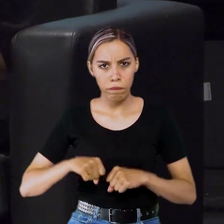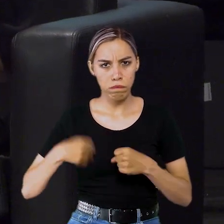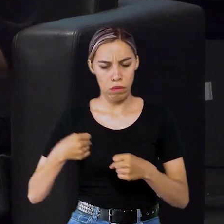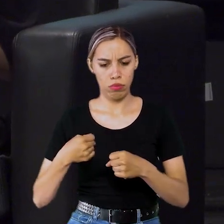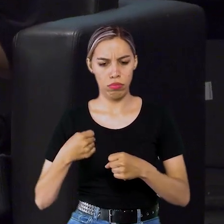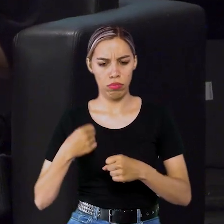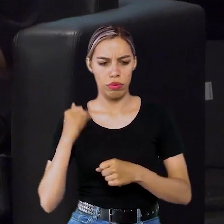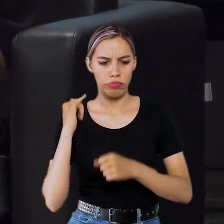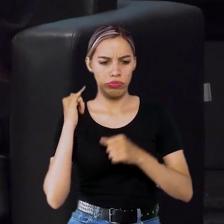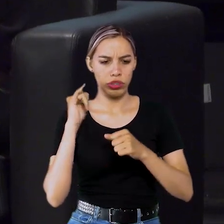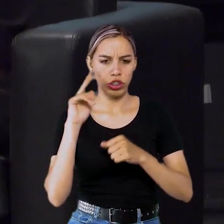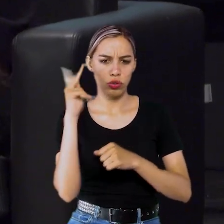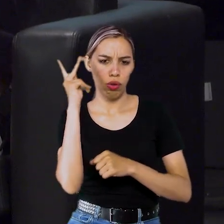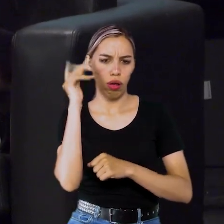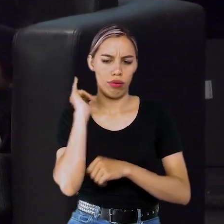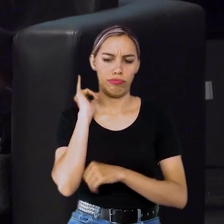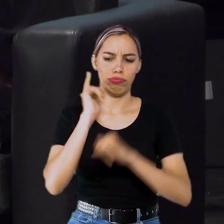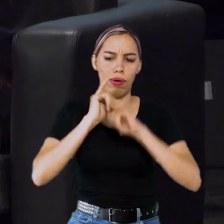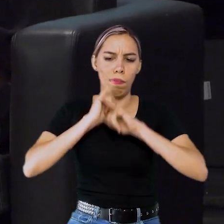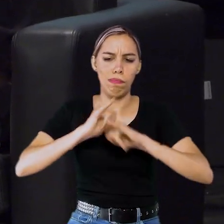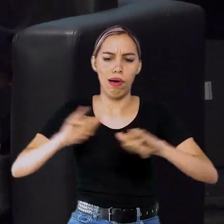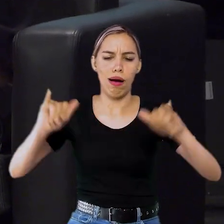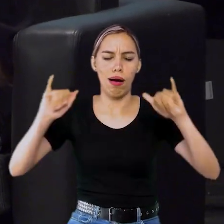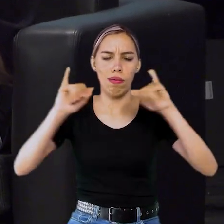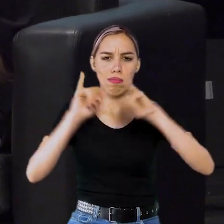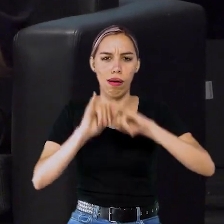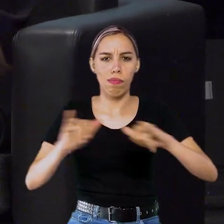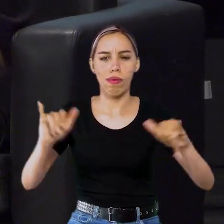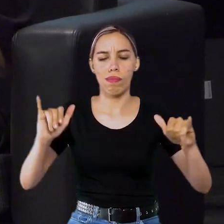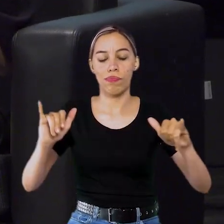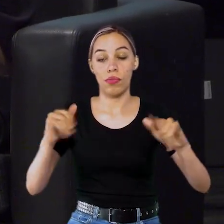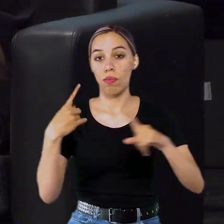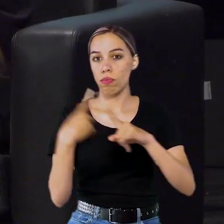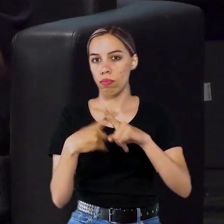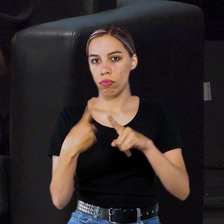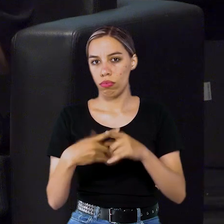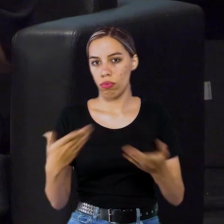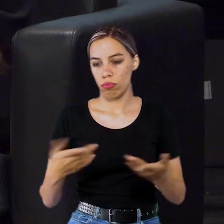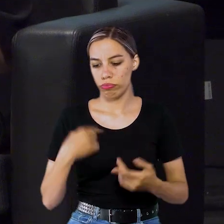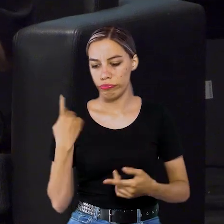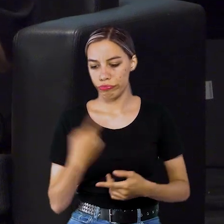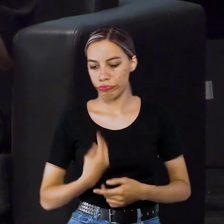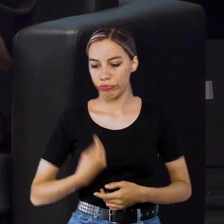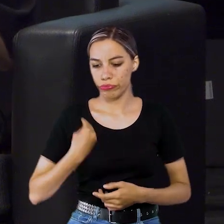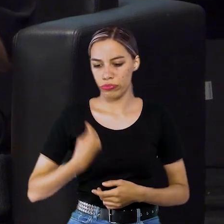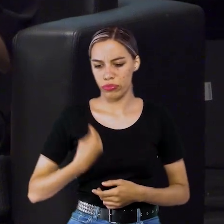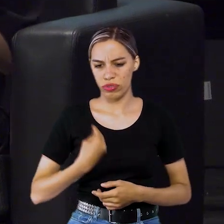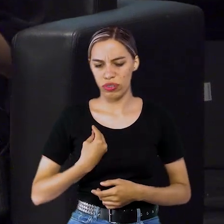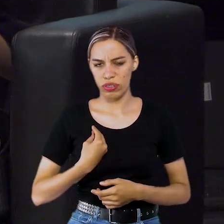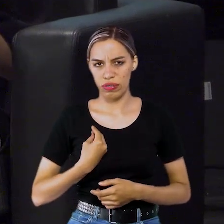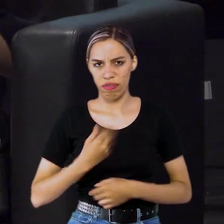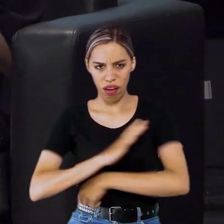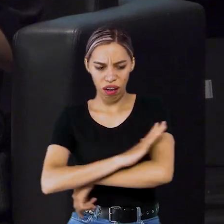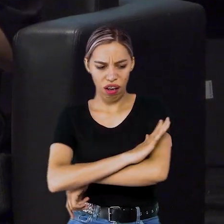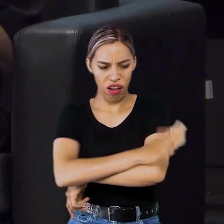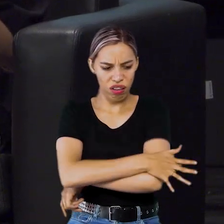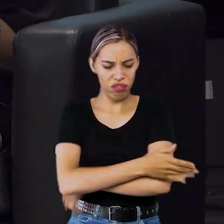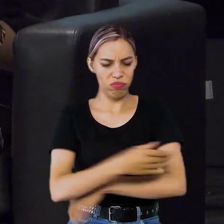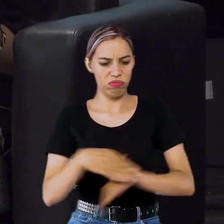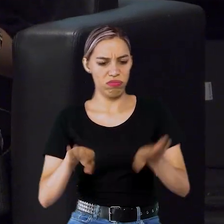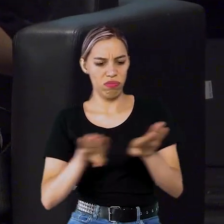própria história, isso é muito poderoso, gente. Porque, se hoje a gente vive muito do racismo,